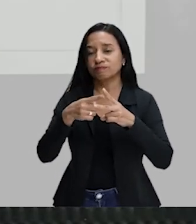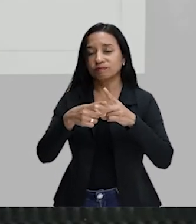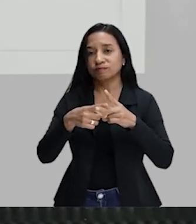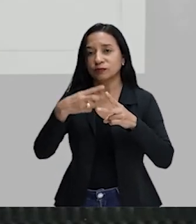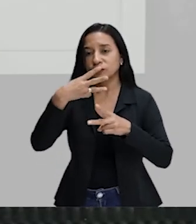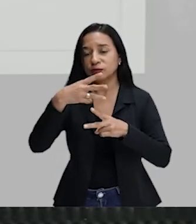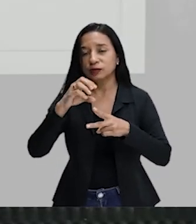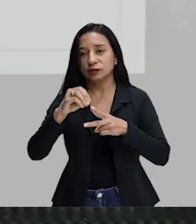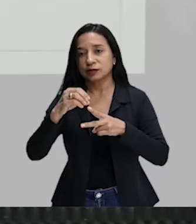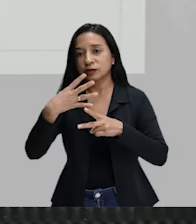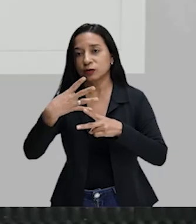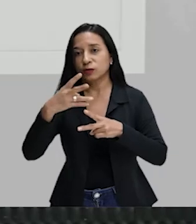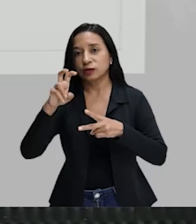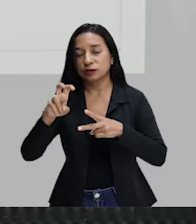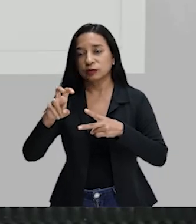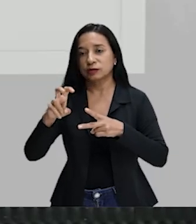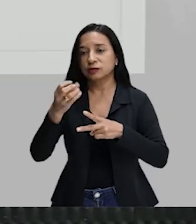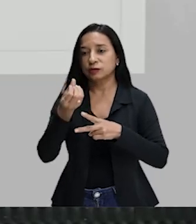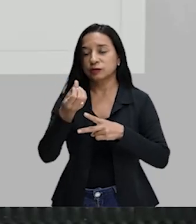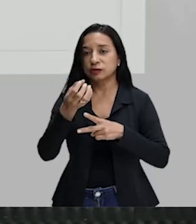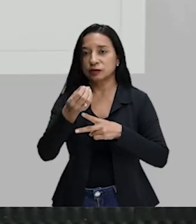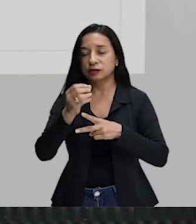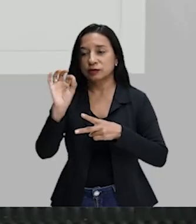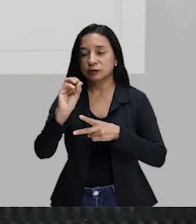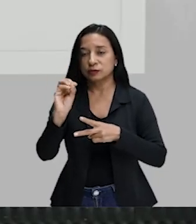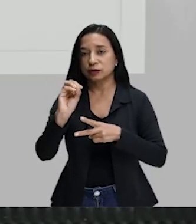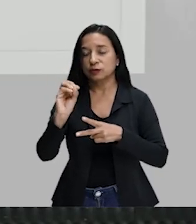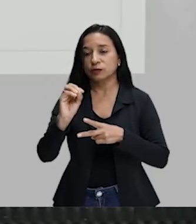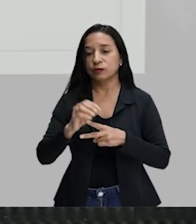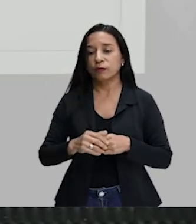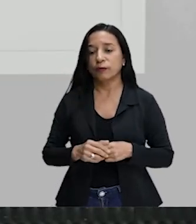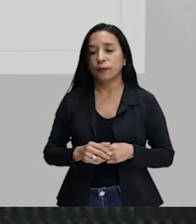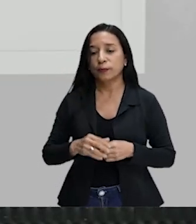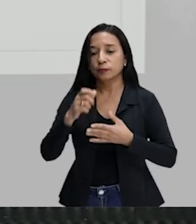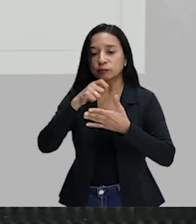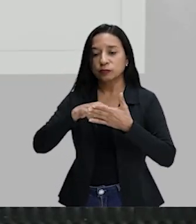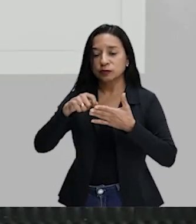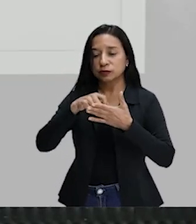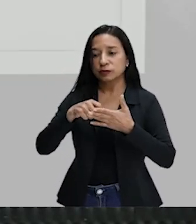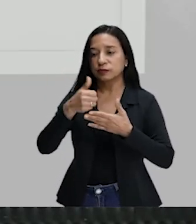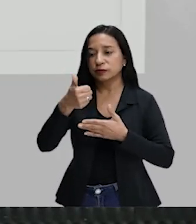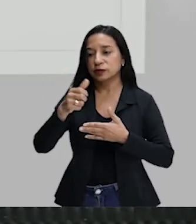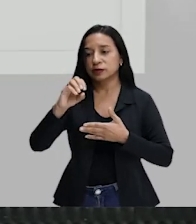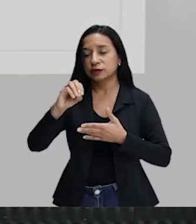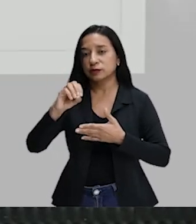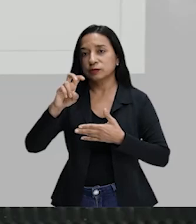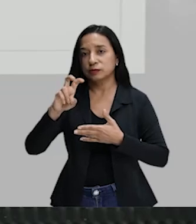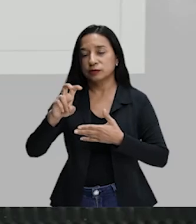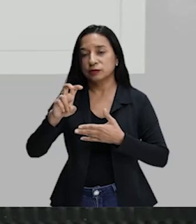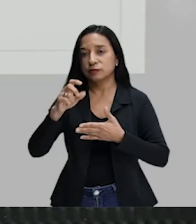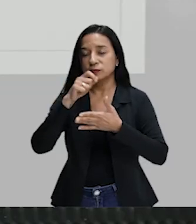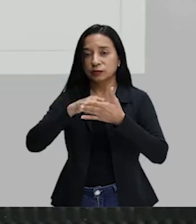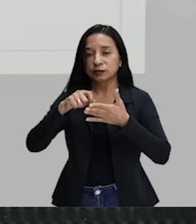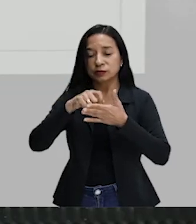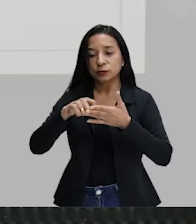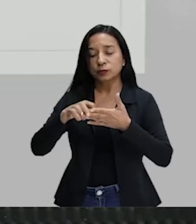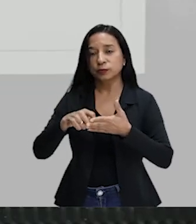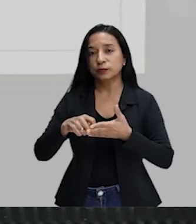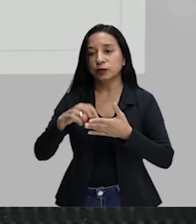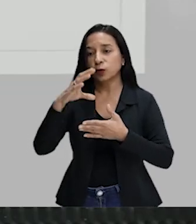e o de 60 graus. Então, ao invés de escrever 105, eu vou escrever cosseno